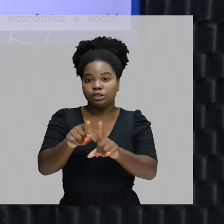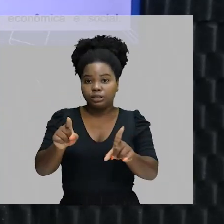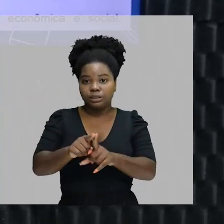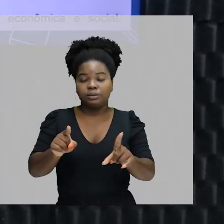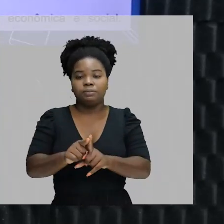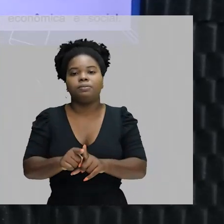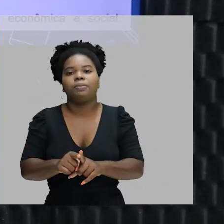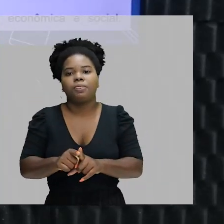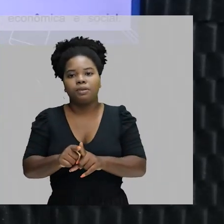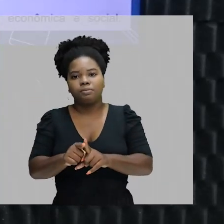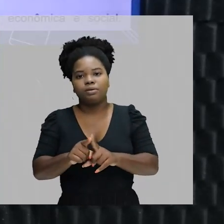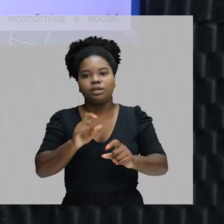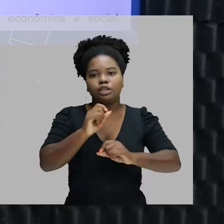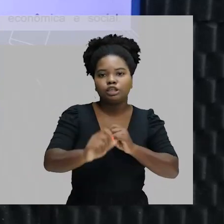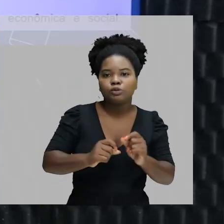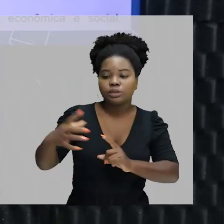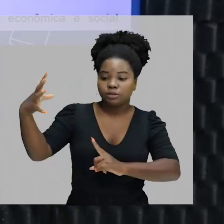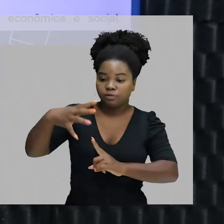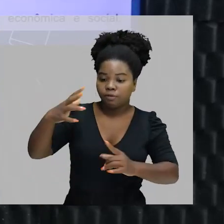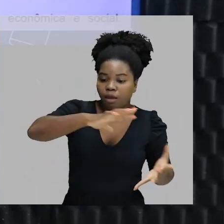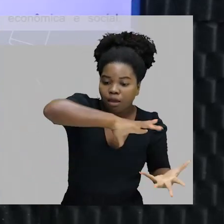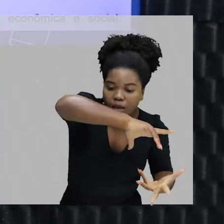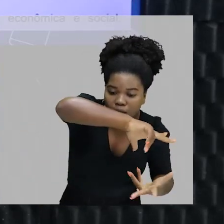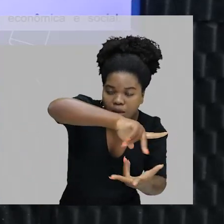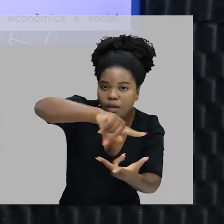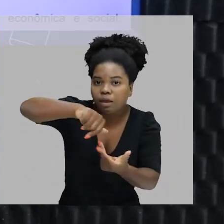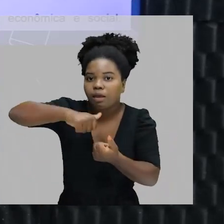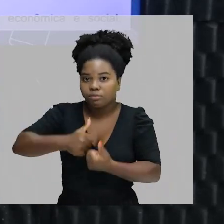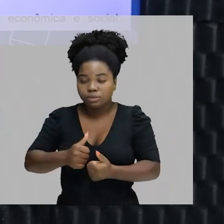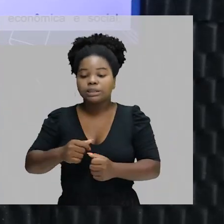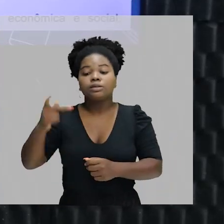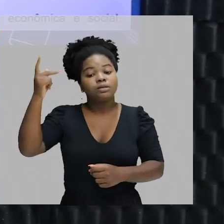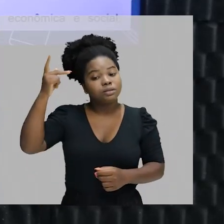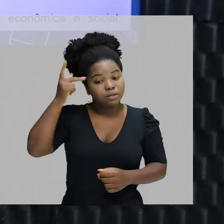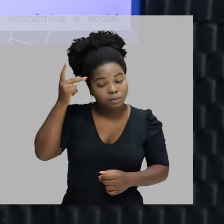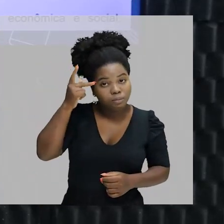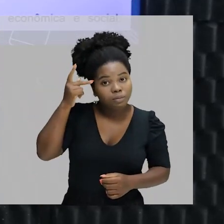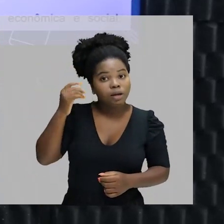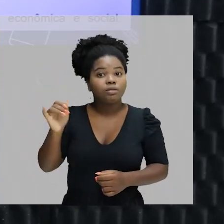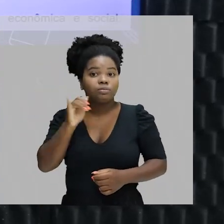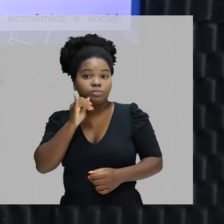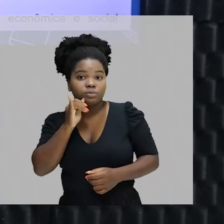são levados às suas considerações para o mundo. Né? São Paulo é uma cidade, por exemplo,